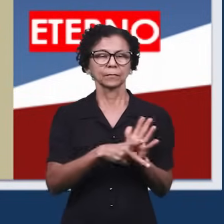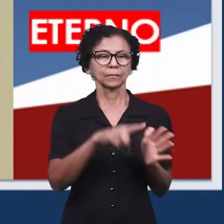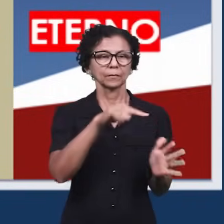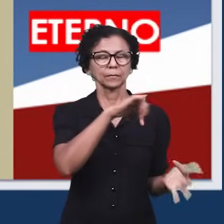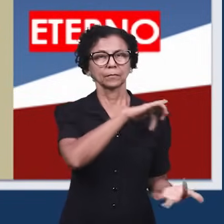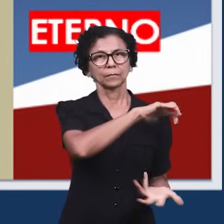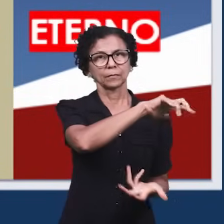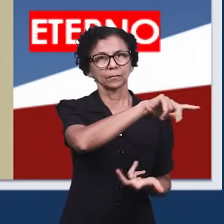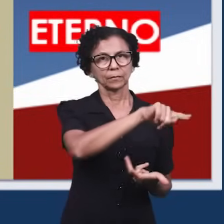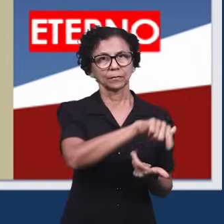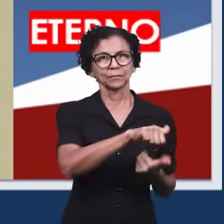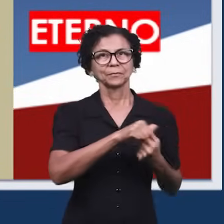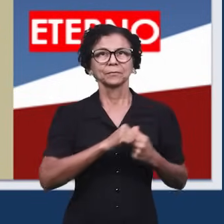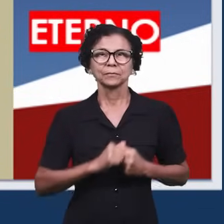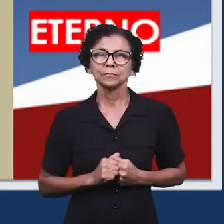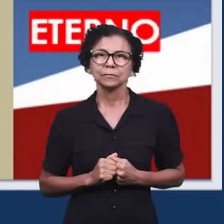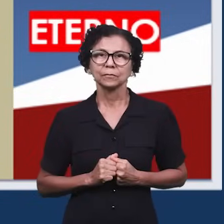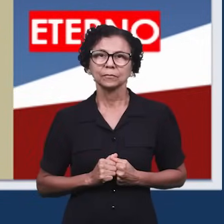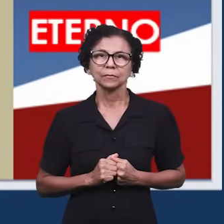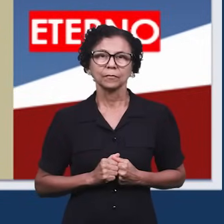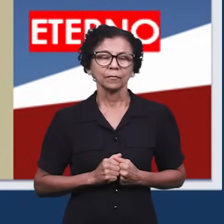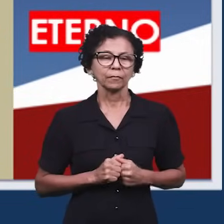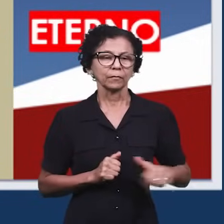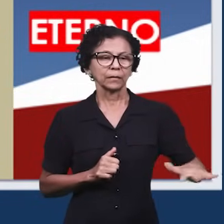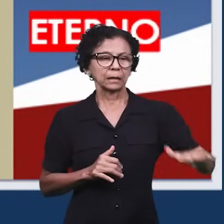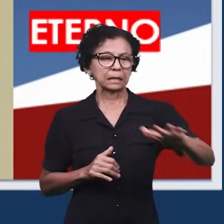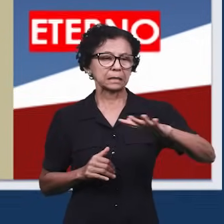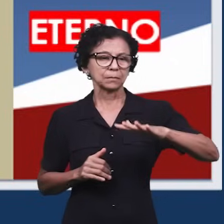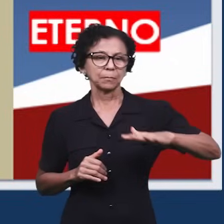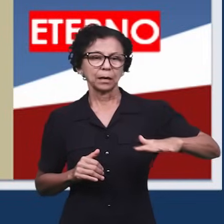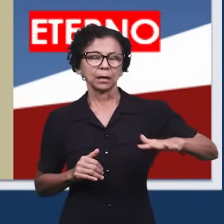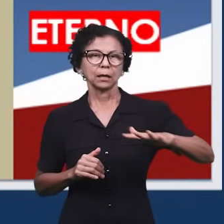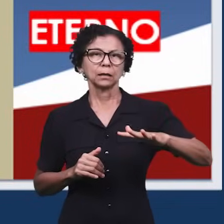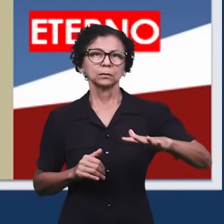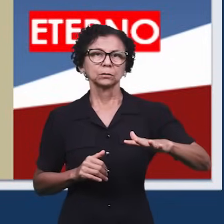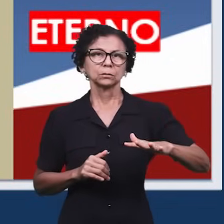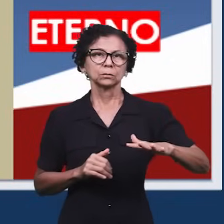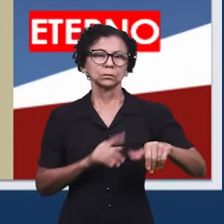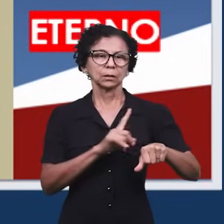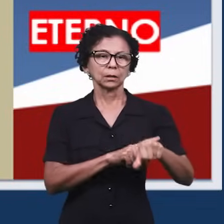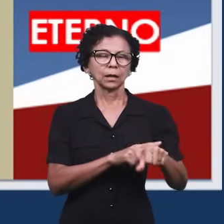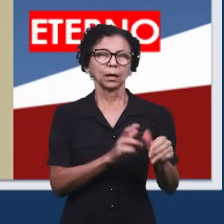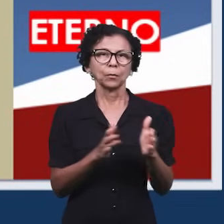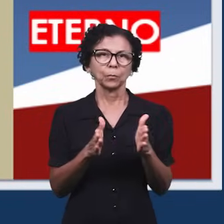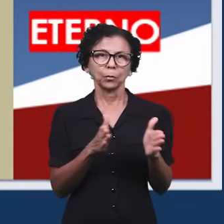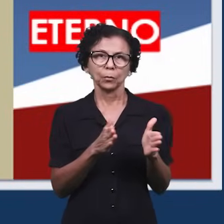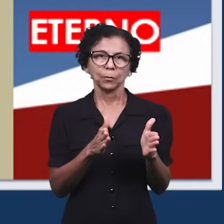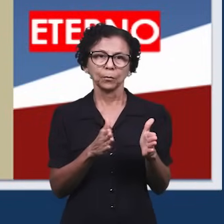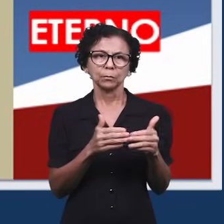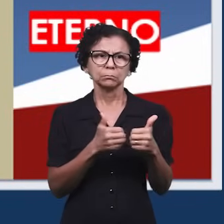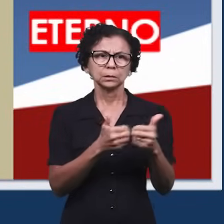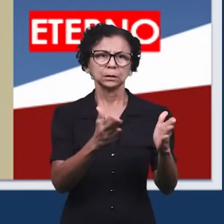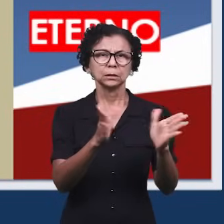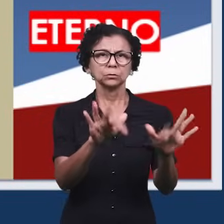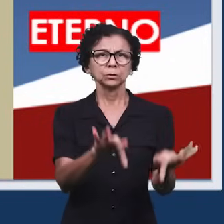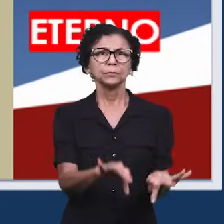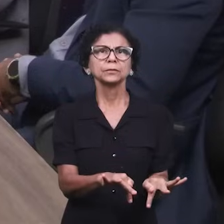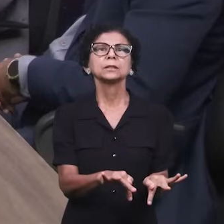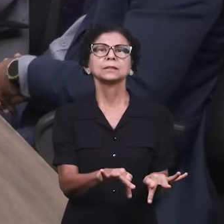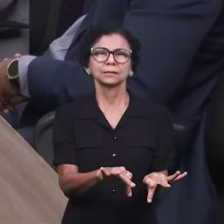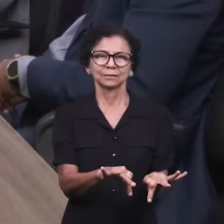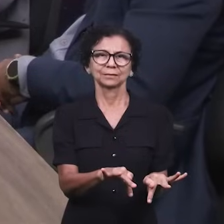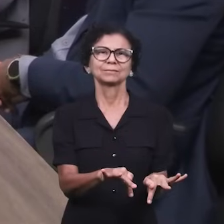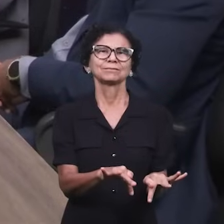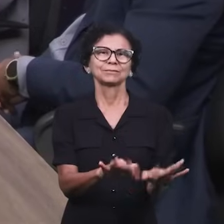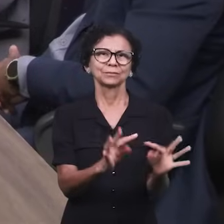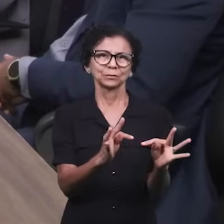criadora está dentro dos princípios de espaço e tempo, né? Espaço e tempo tem início e tem fim.